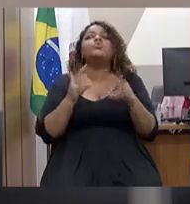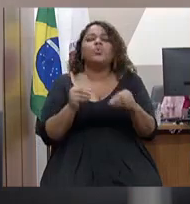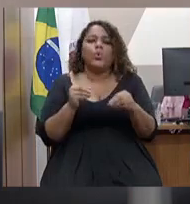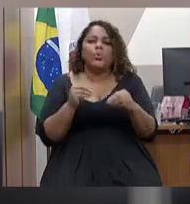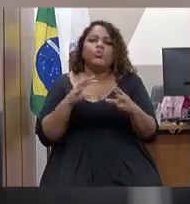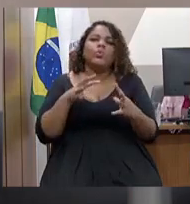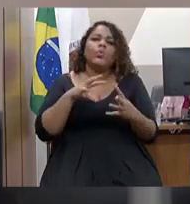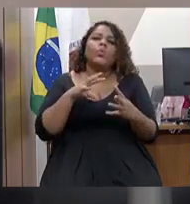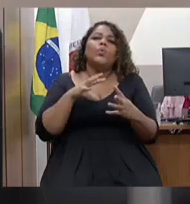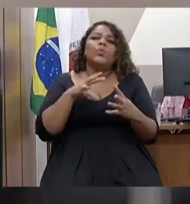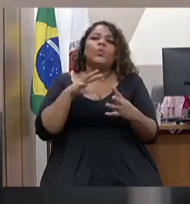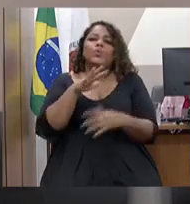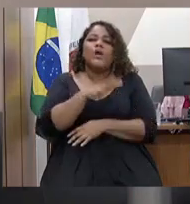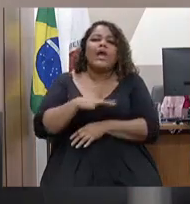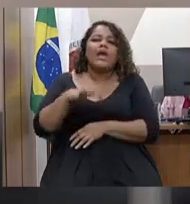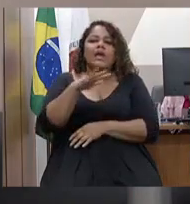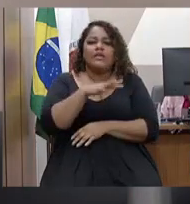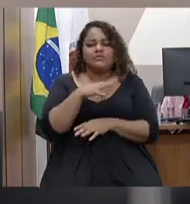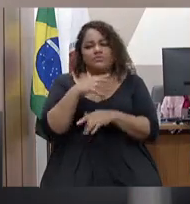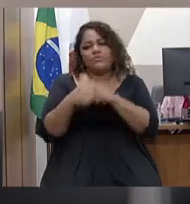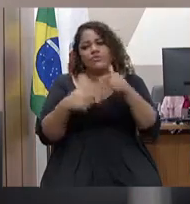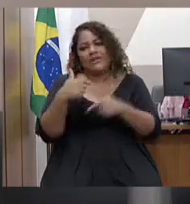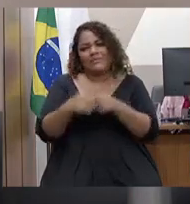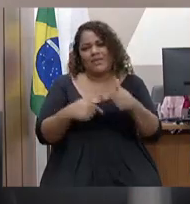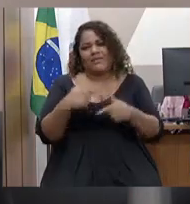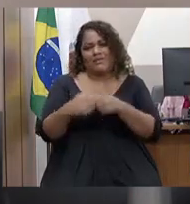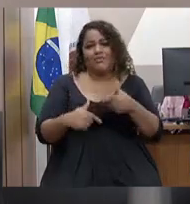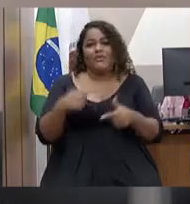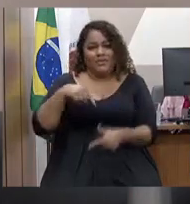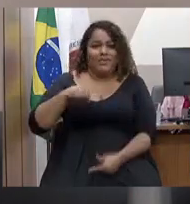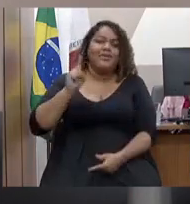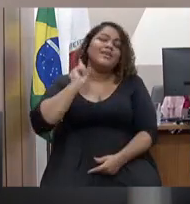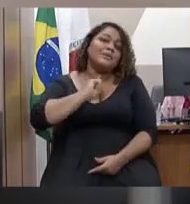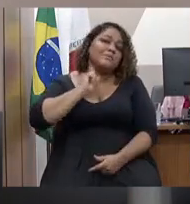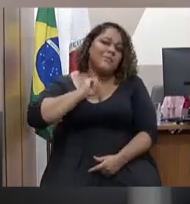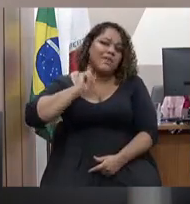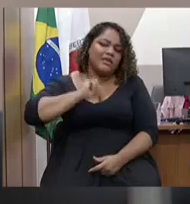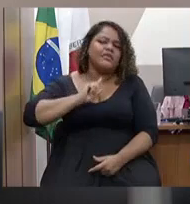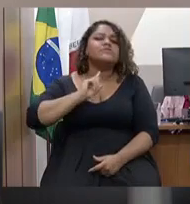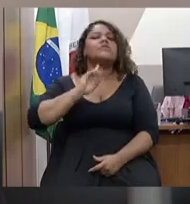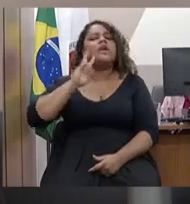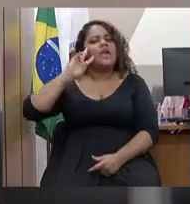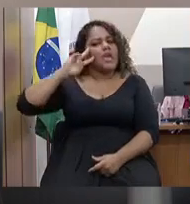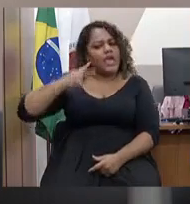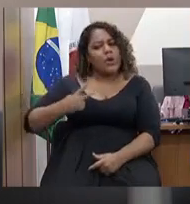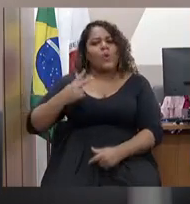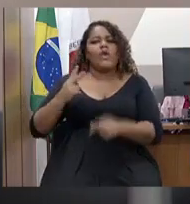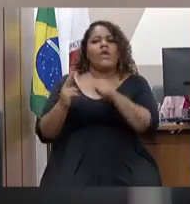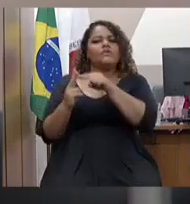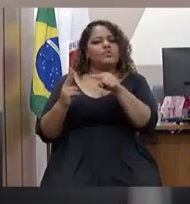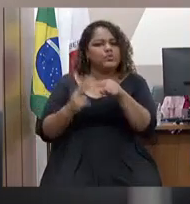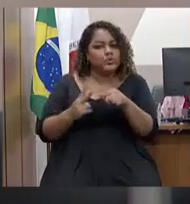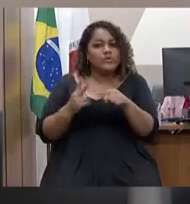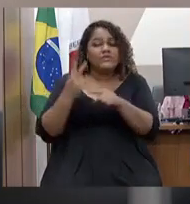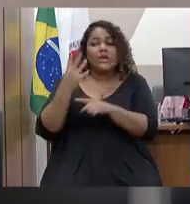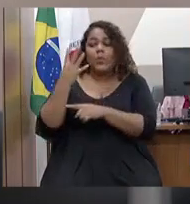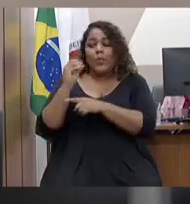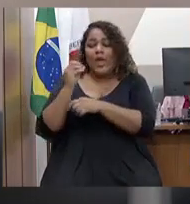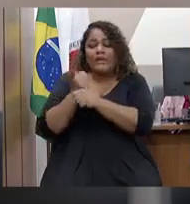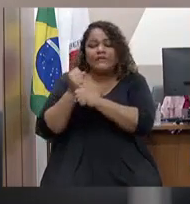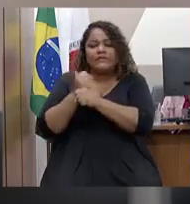em Minas Gerais reconhece neles mais de 40 anos dedicação a essa causa